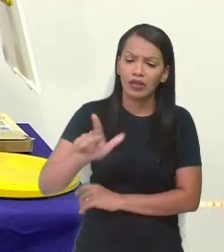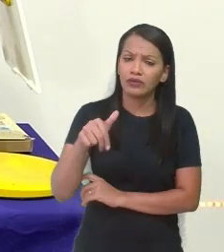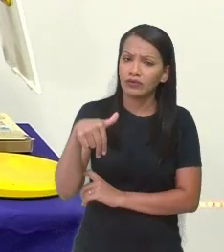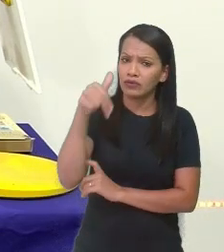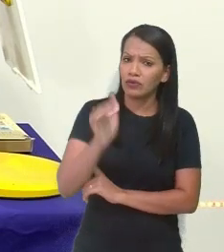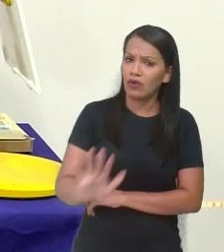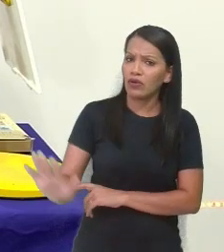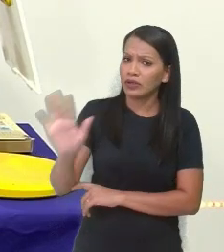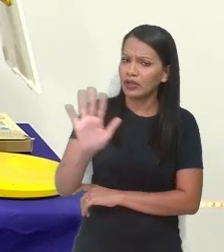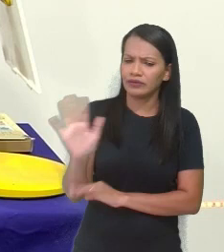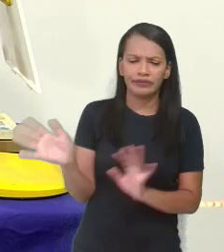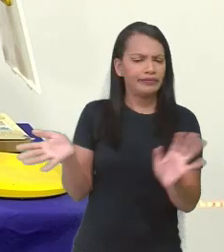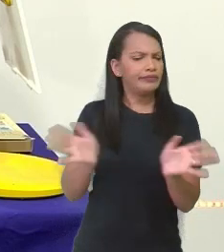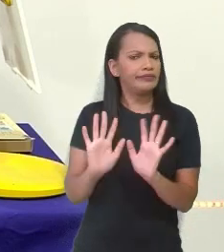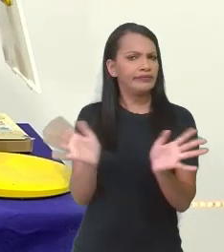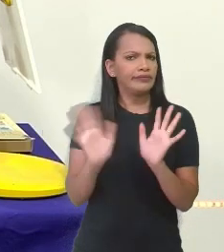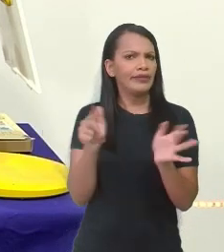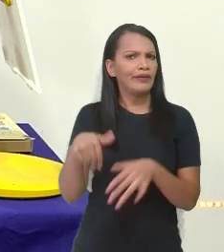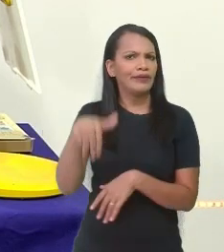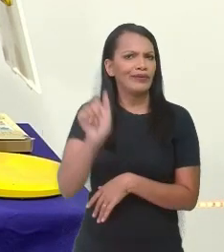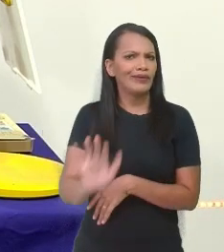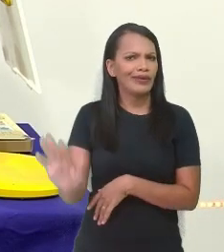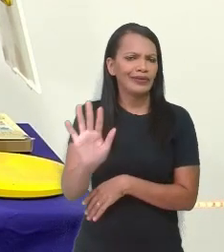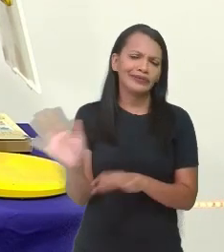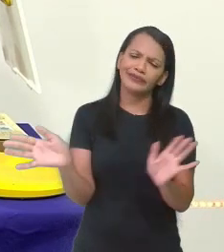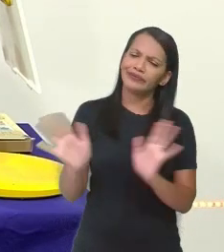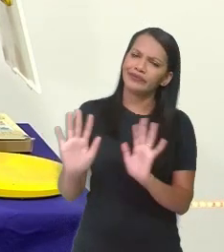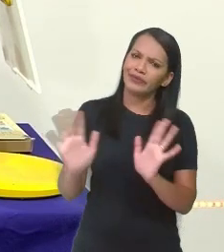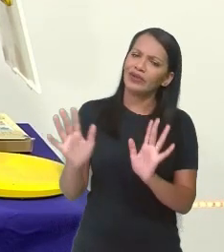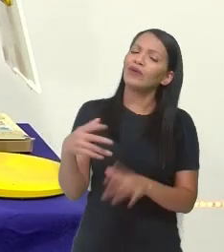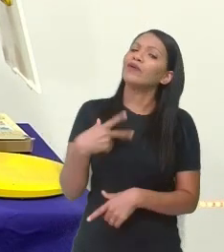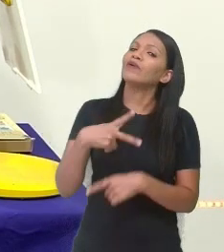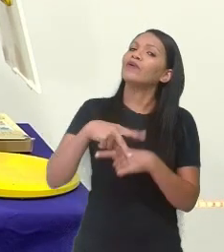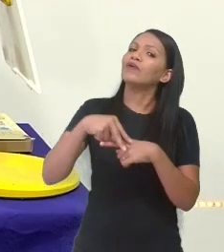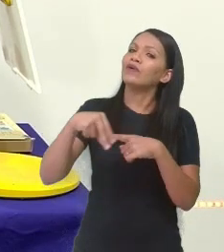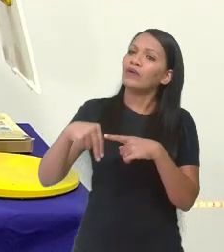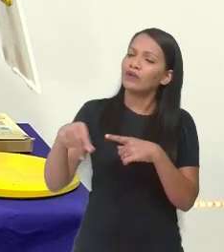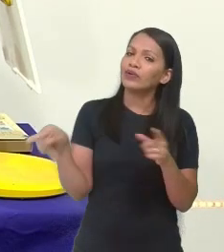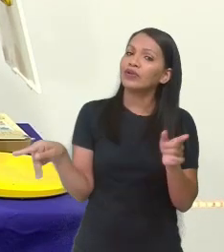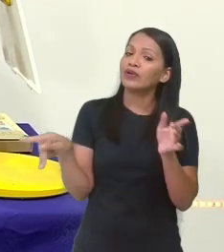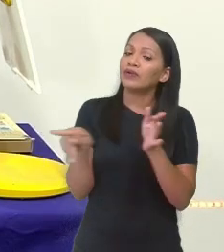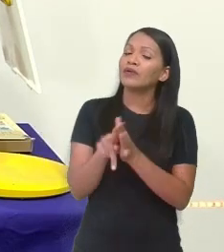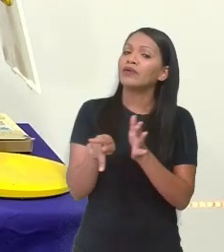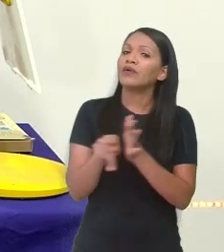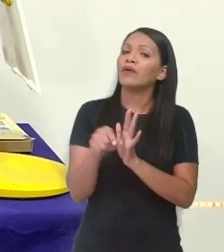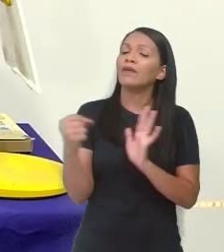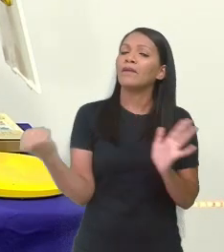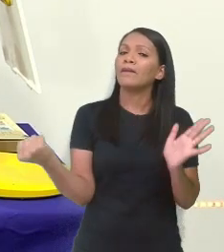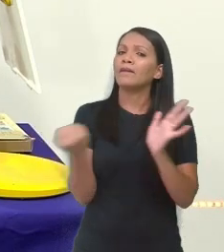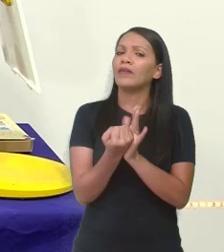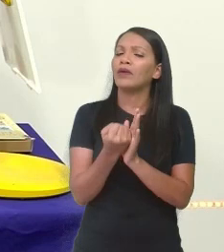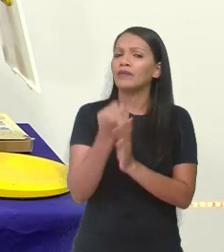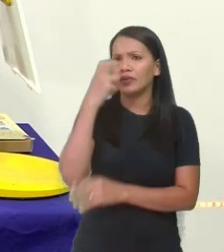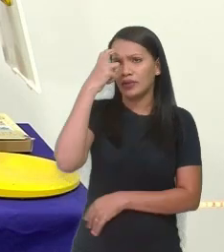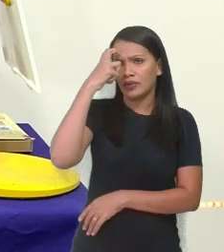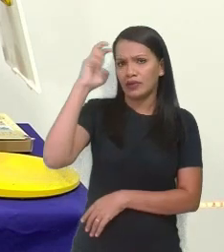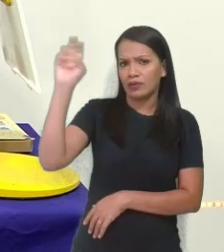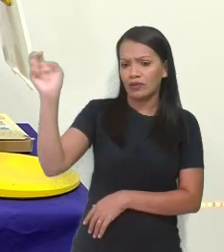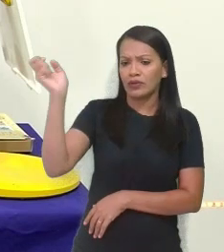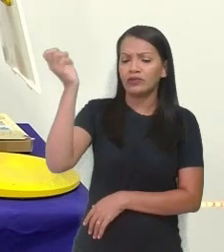Nordeste. Não, o cordel não é do Nordeste. Inclusive o cordel é um patrimônio, não é?